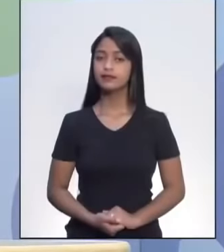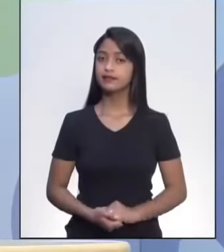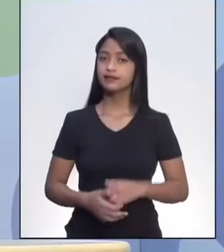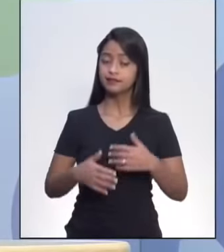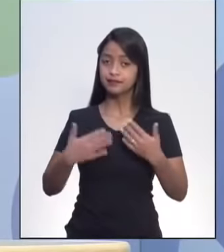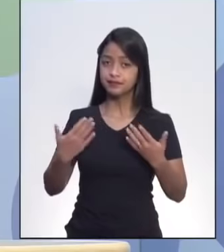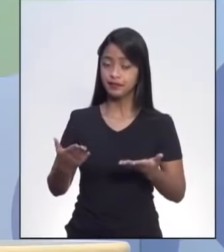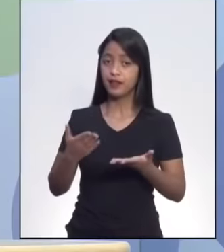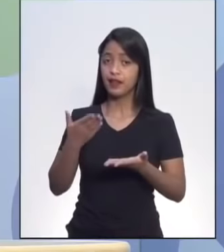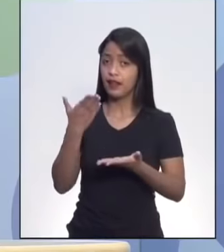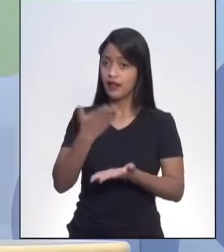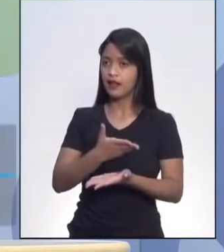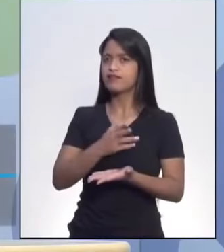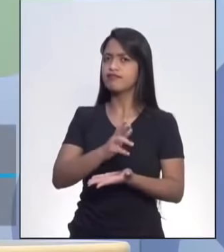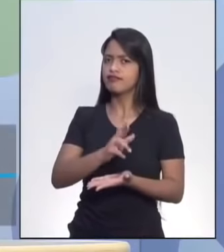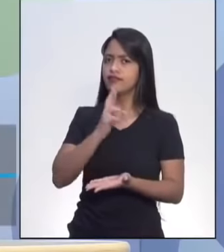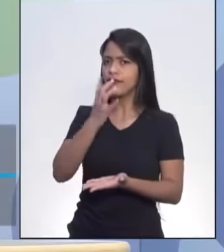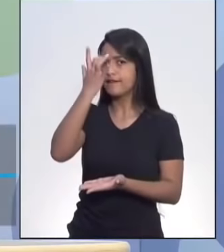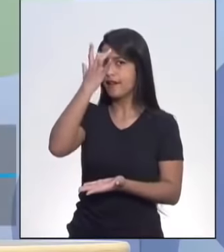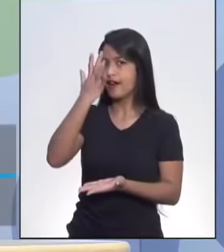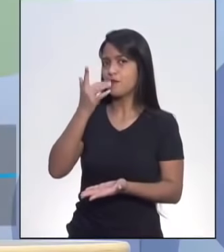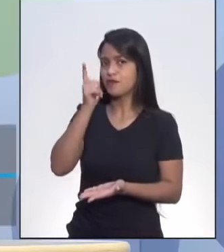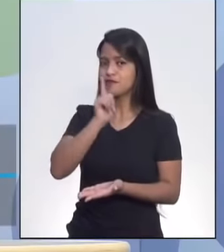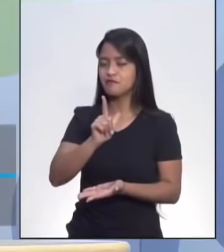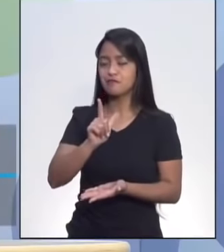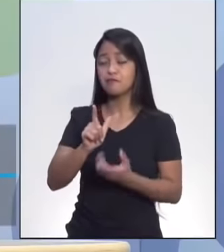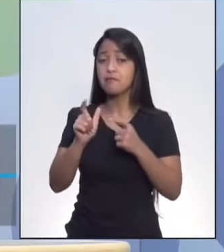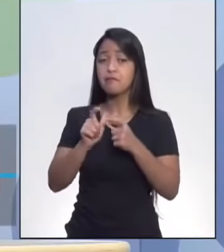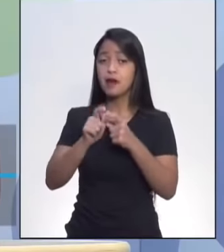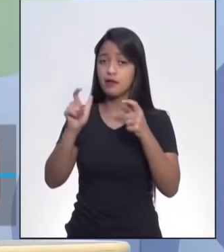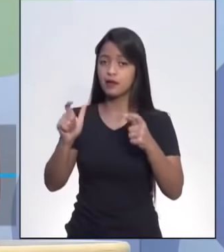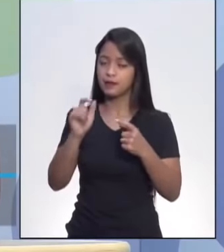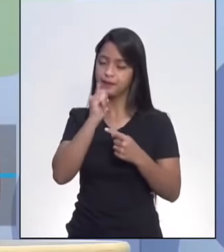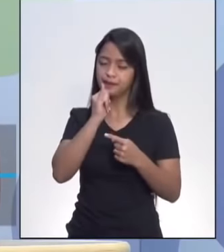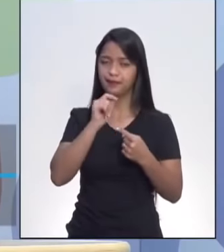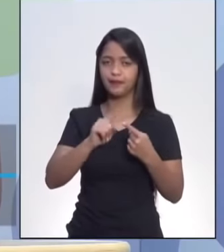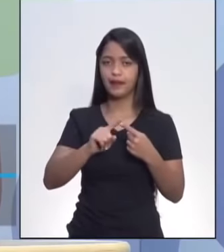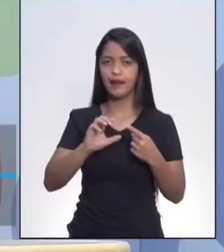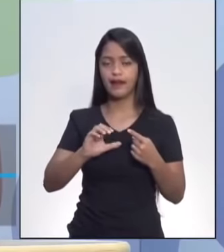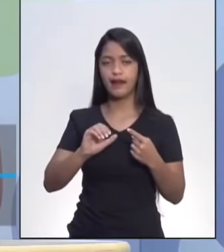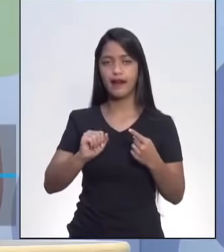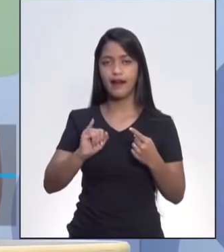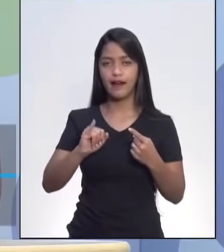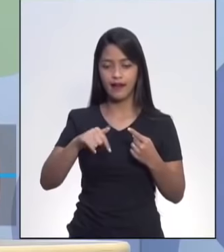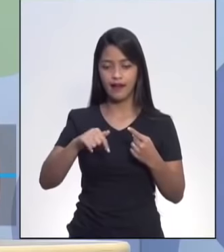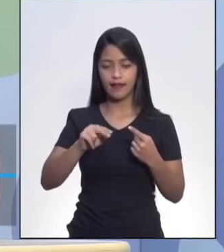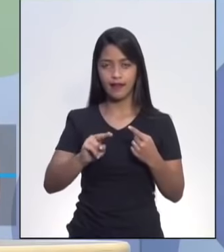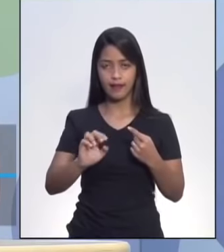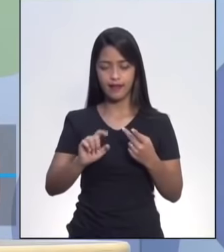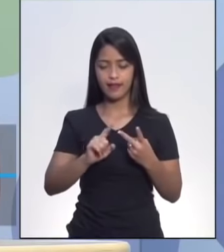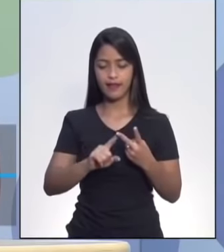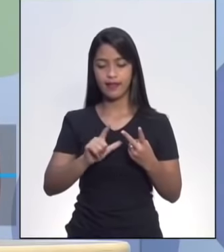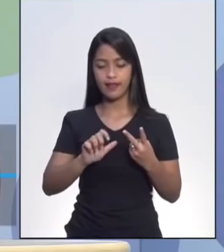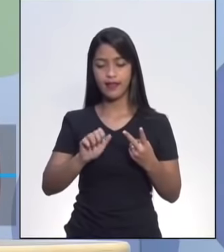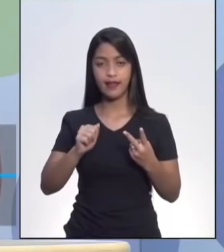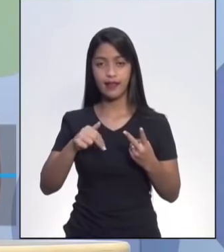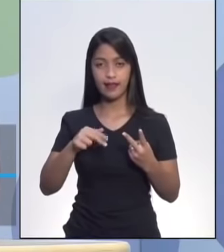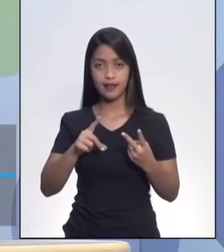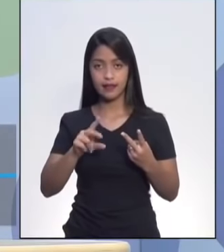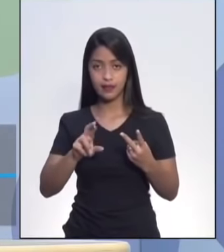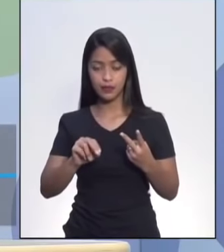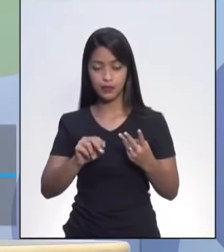Osmar, essa ficou Oi? mais fácil. Sim. A maioria, como Kaique dos Santos, o Leandro e